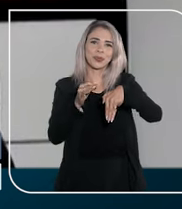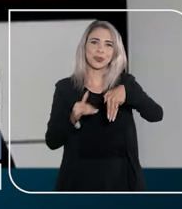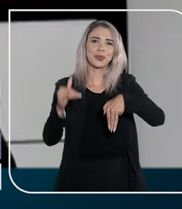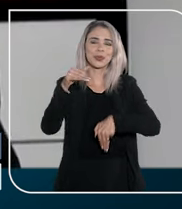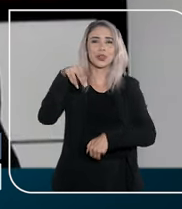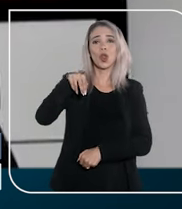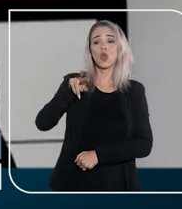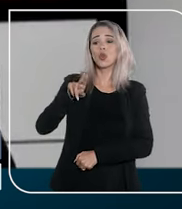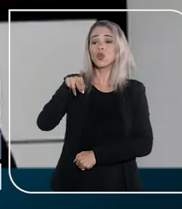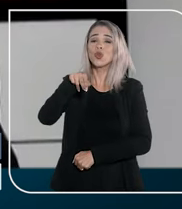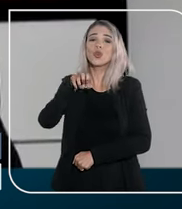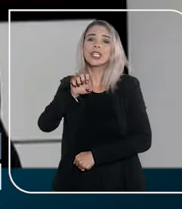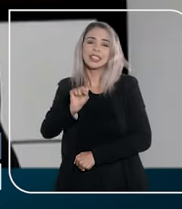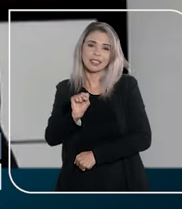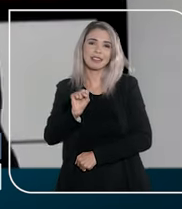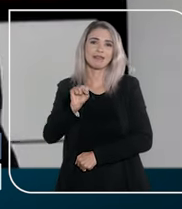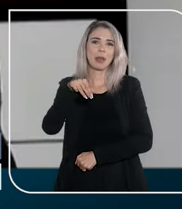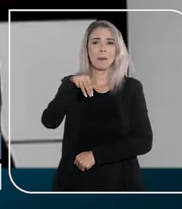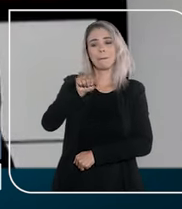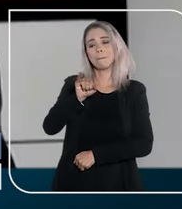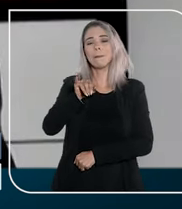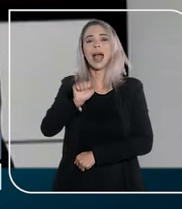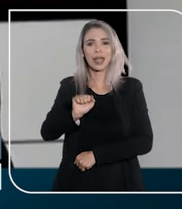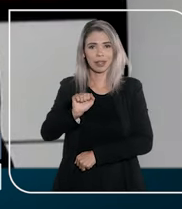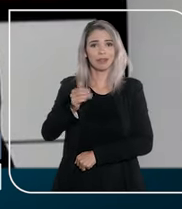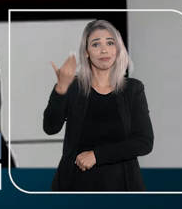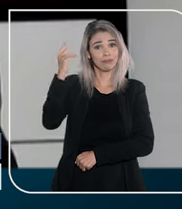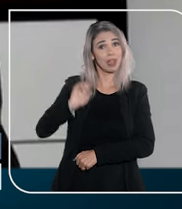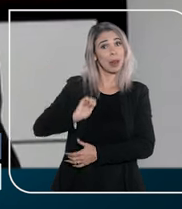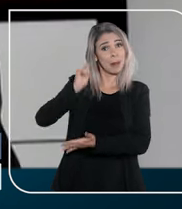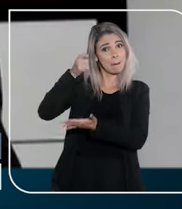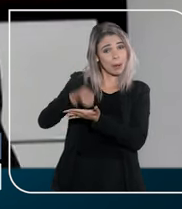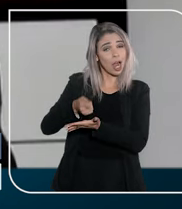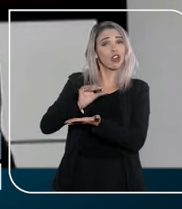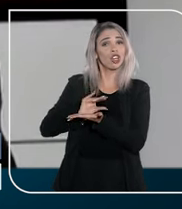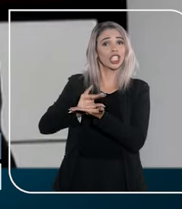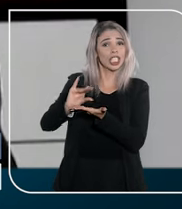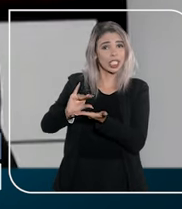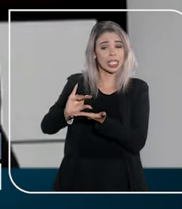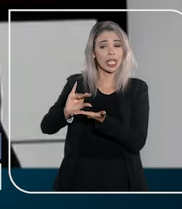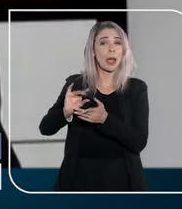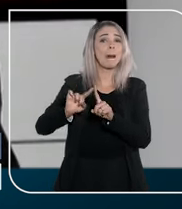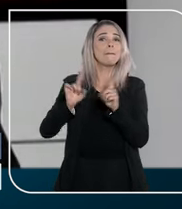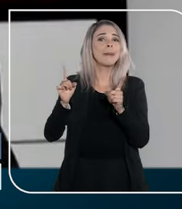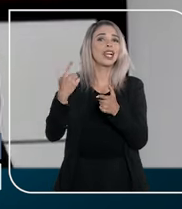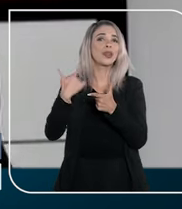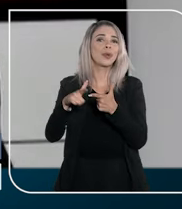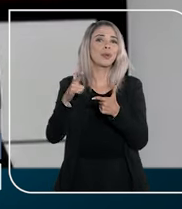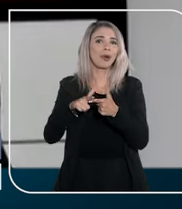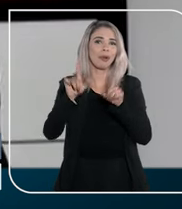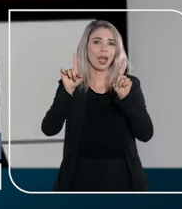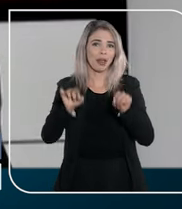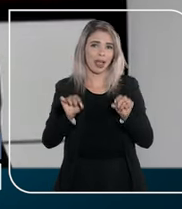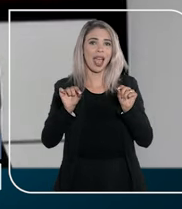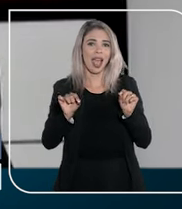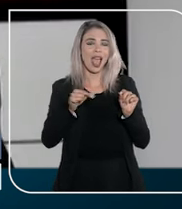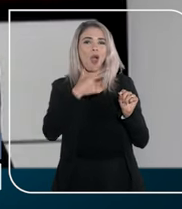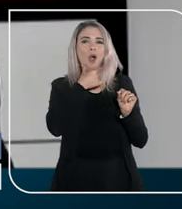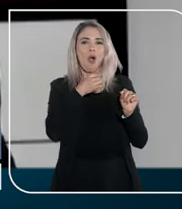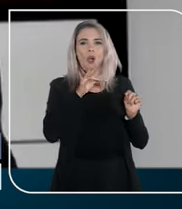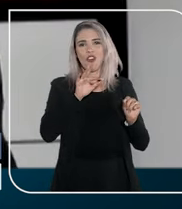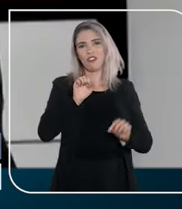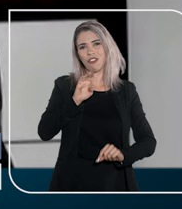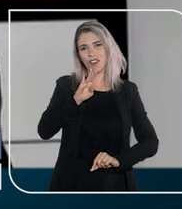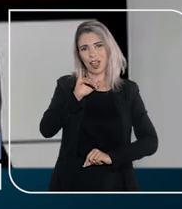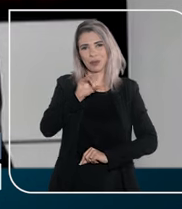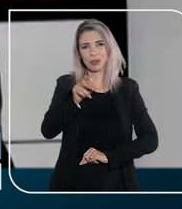Maia Filho. Naquela oportunidade, ele indenizou o candidato. O problema, como nos trouxe aqui brilhantemente o professor Fábio, é